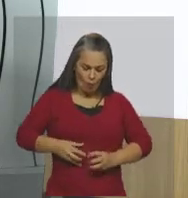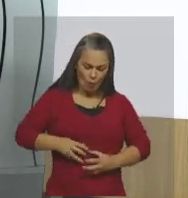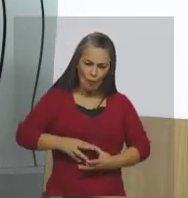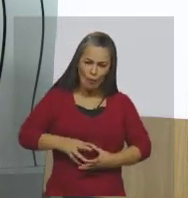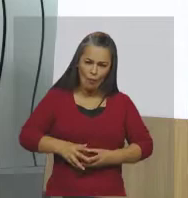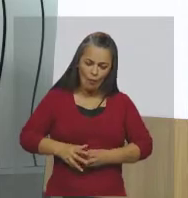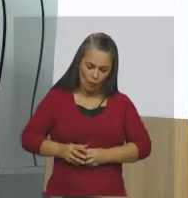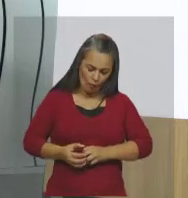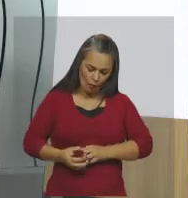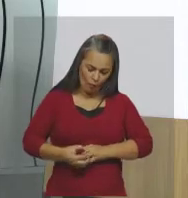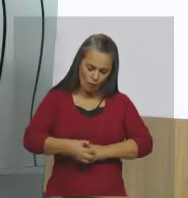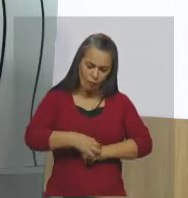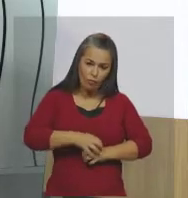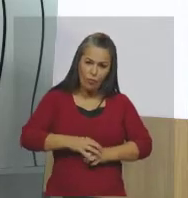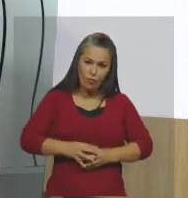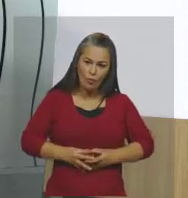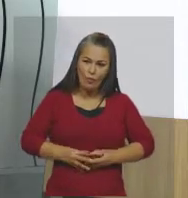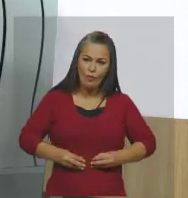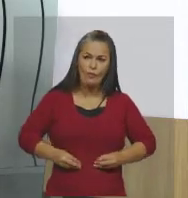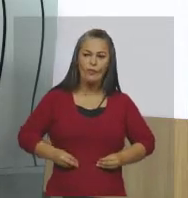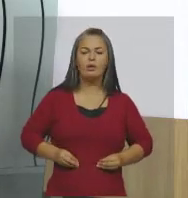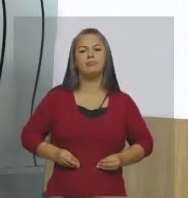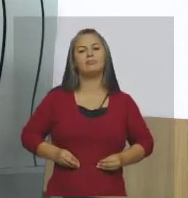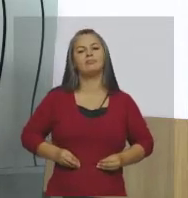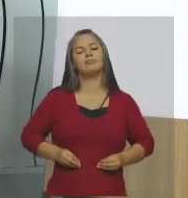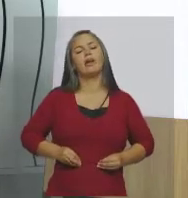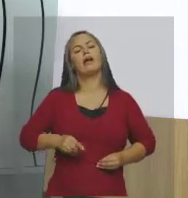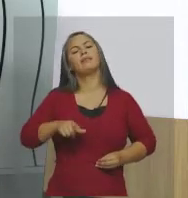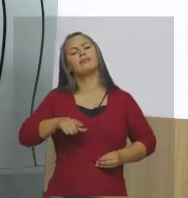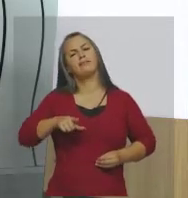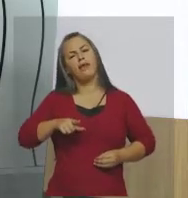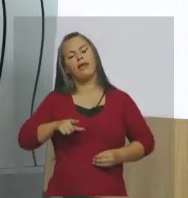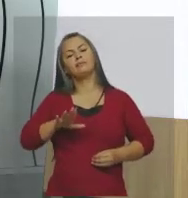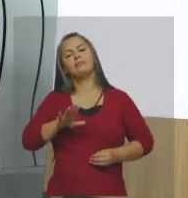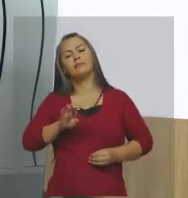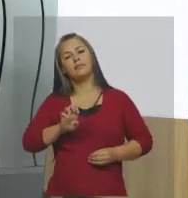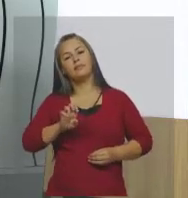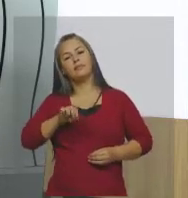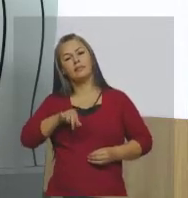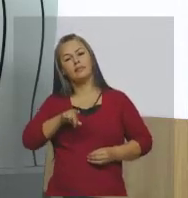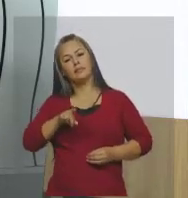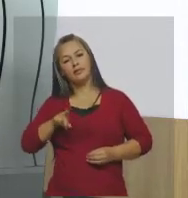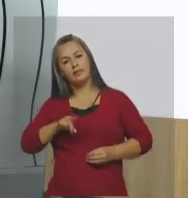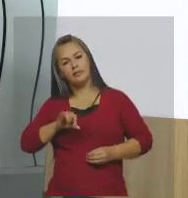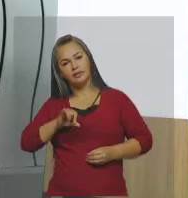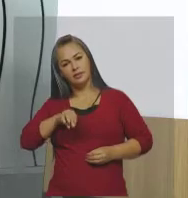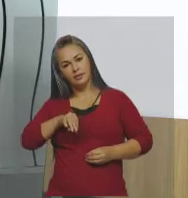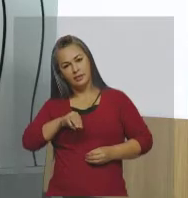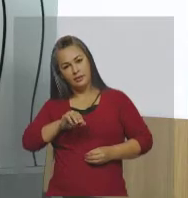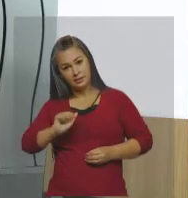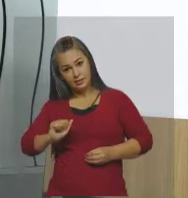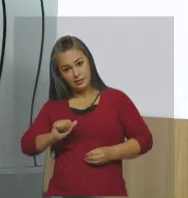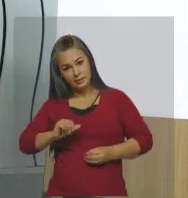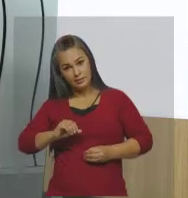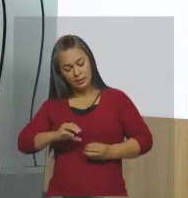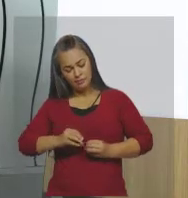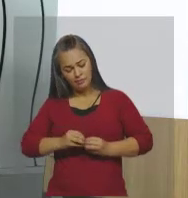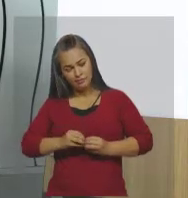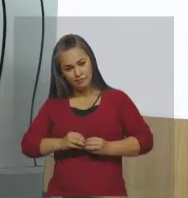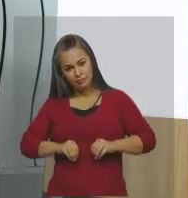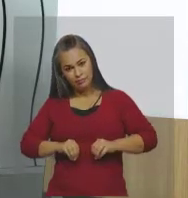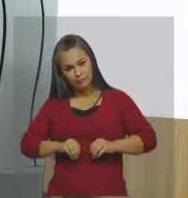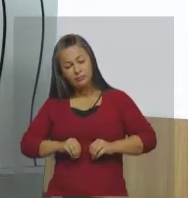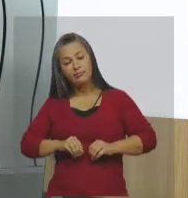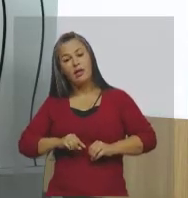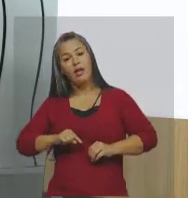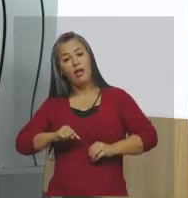exposta, mais aberta. E aí entra algumas enzimas, como é o caso da pepsina, presente no estômago, é a